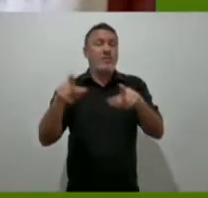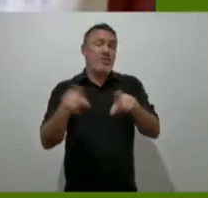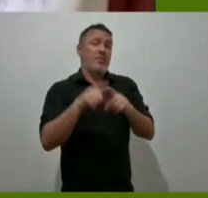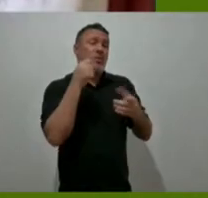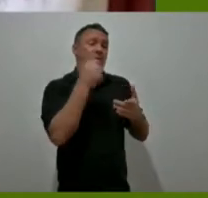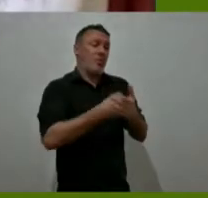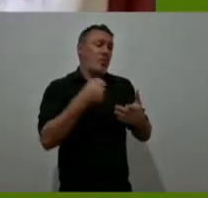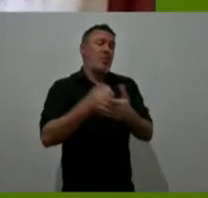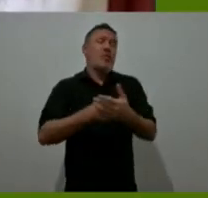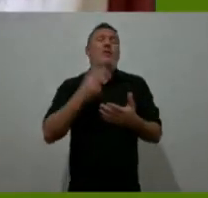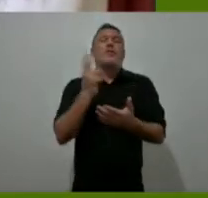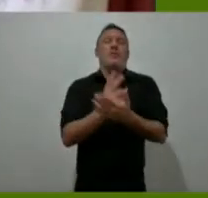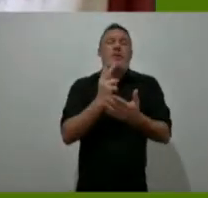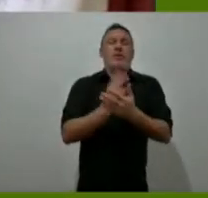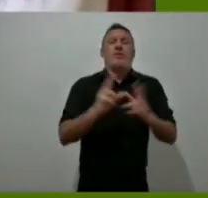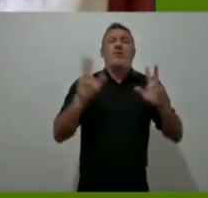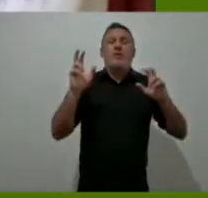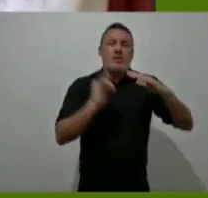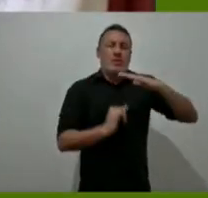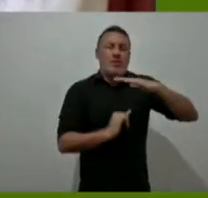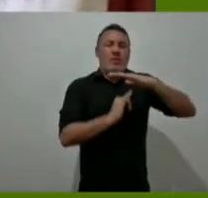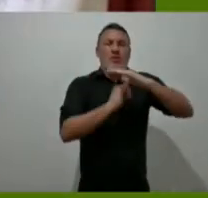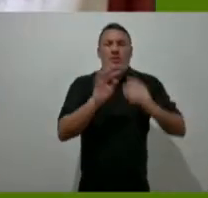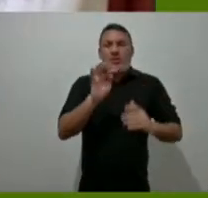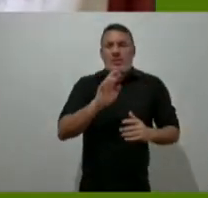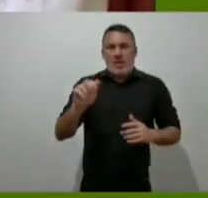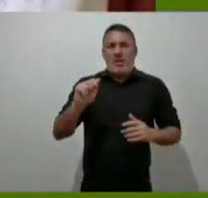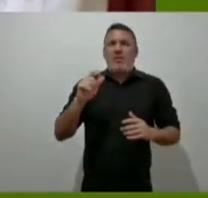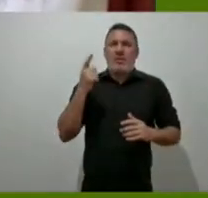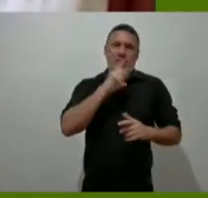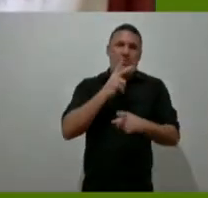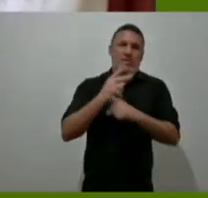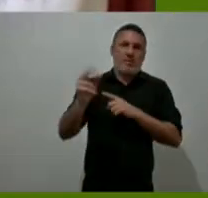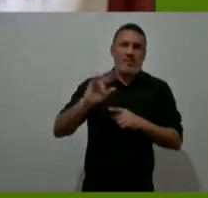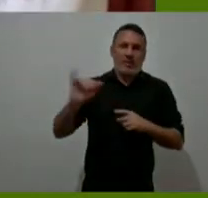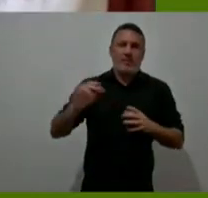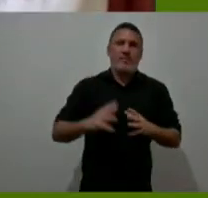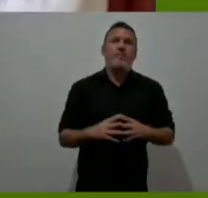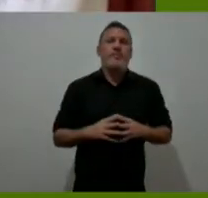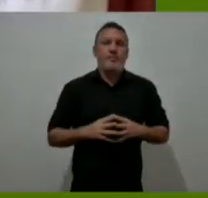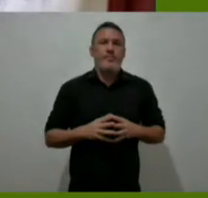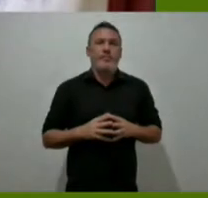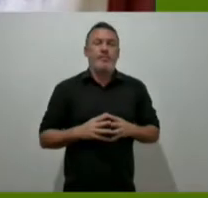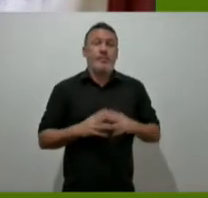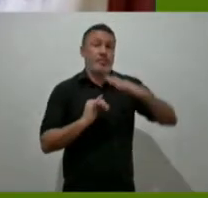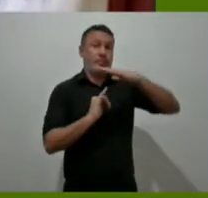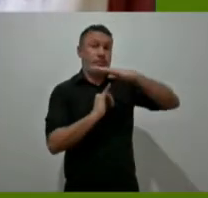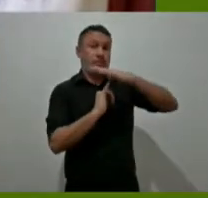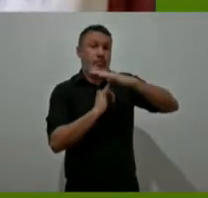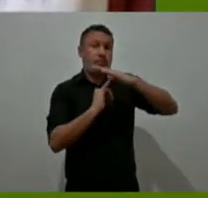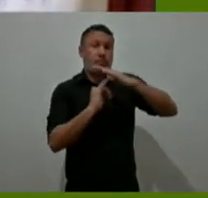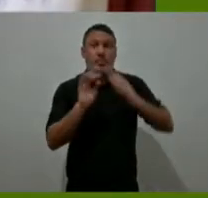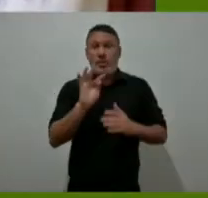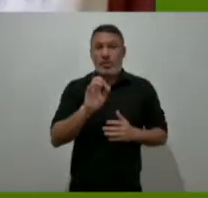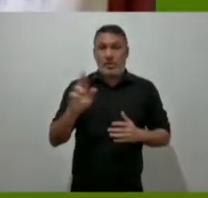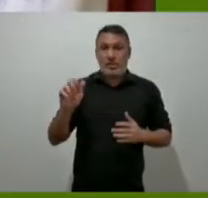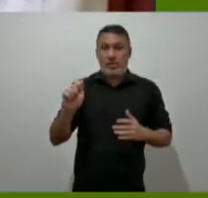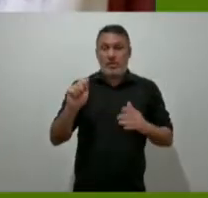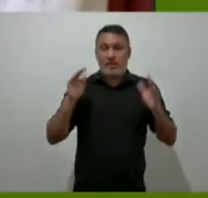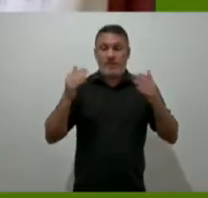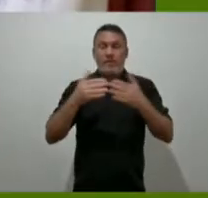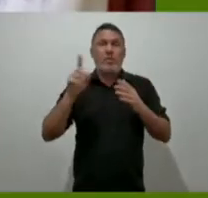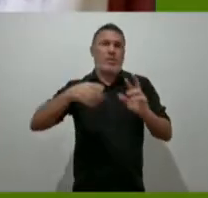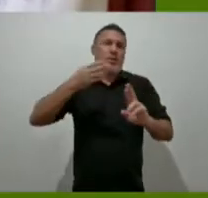uma luta que nós vamos vencendo. O Instituto passou a ser uma referência no